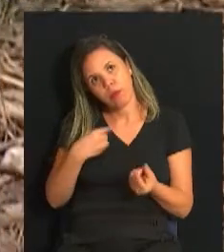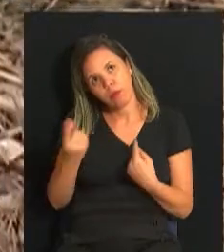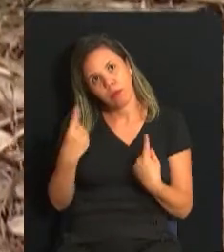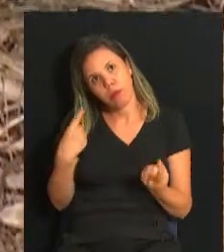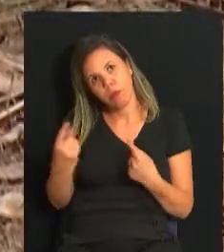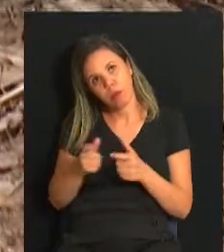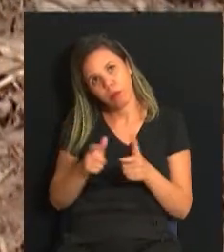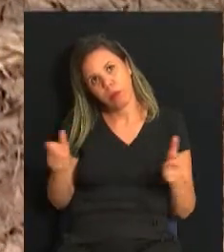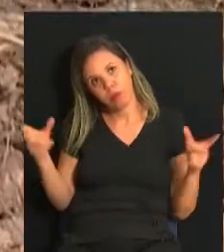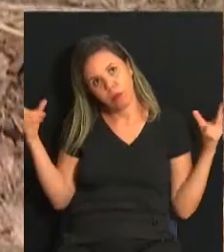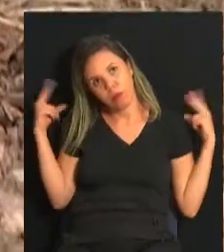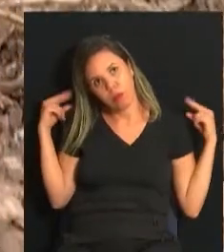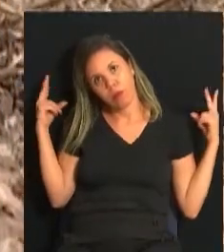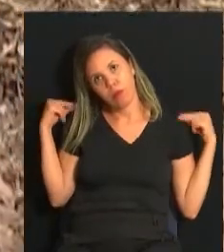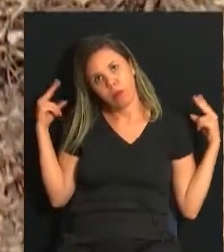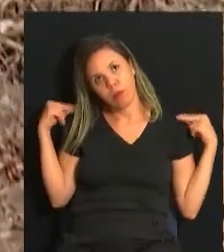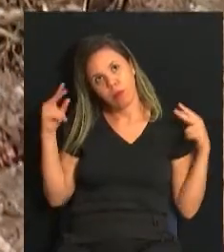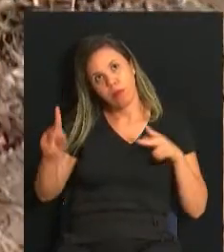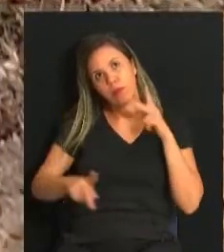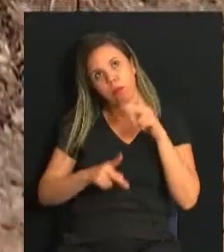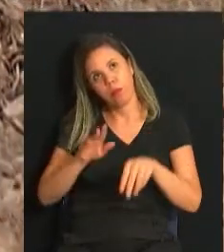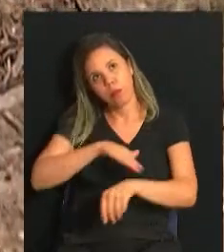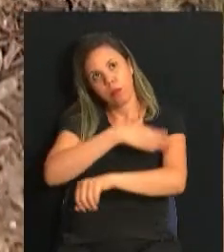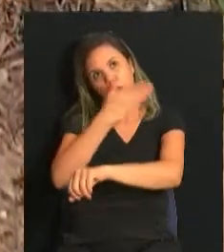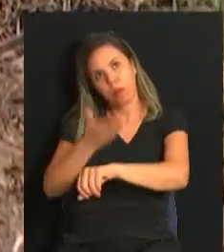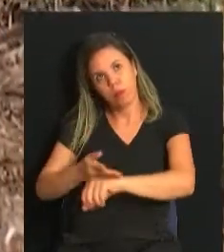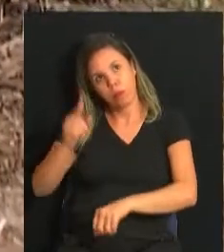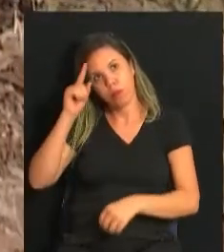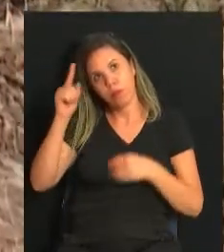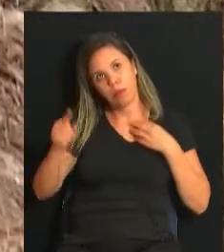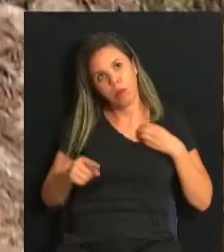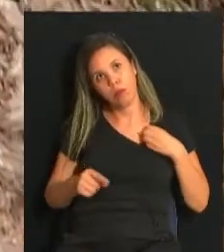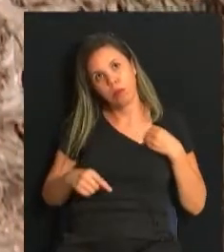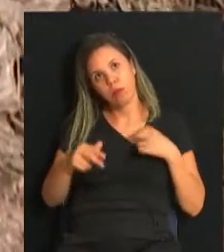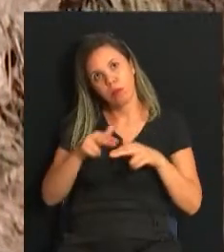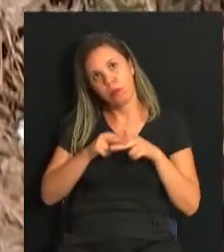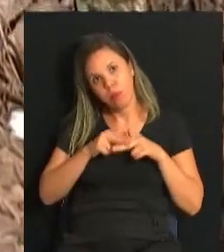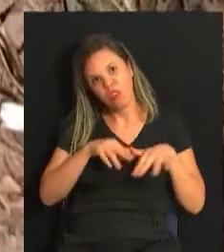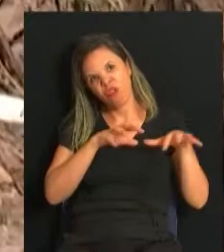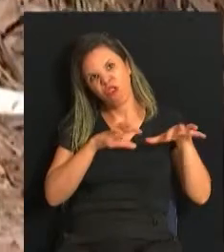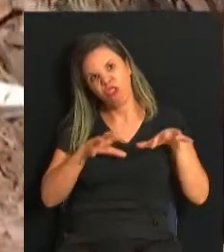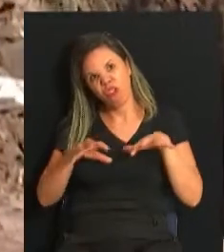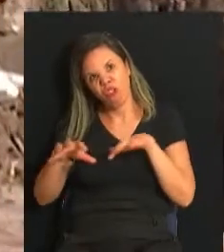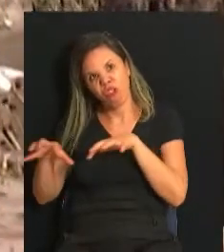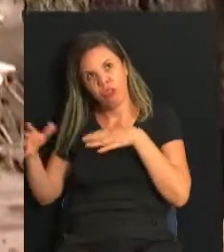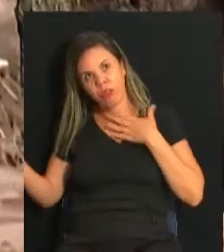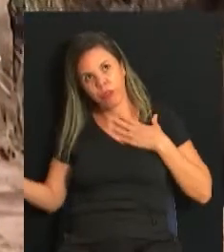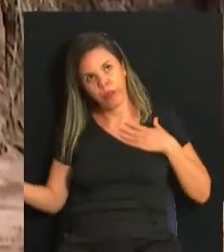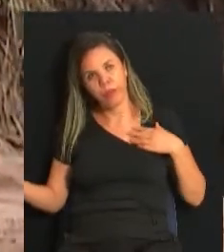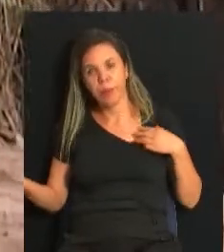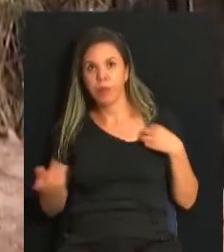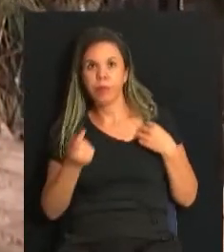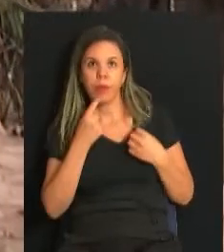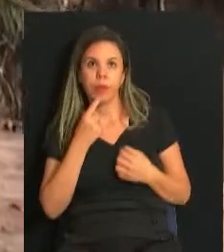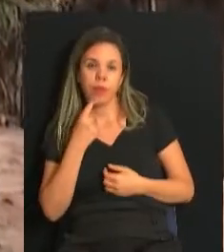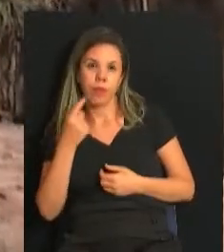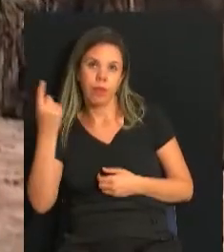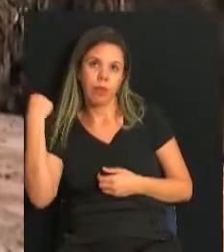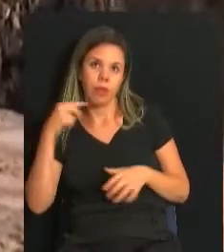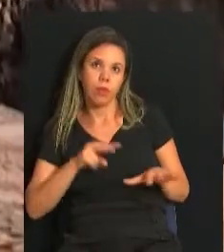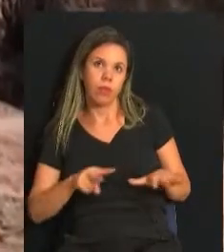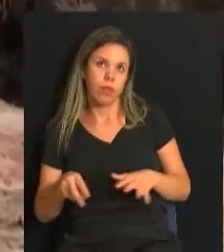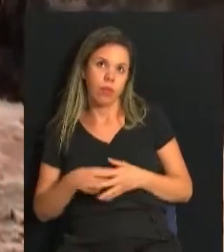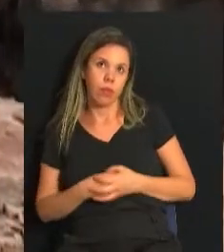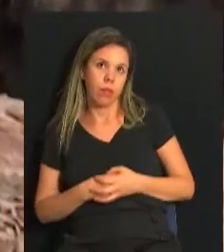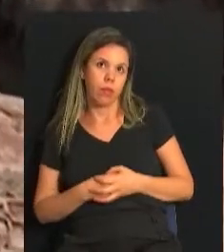intenso de motoristas e pedestres o dia todo mas por conta das fortes chuvas que caíram em Campinas nas últimas